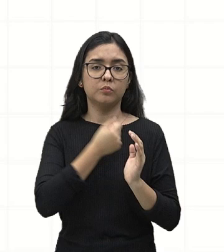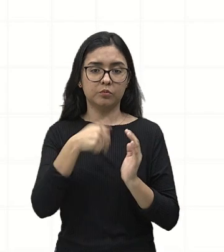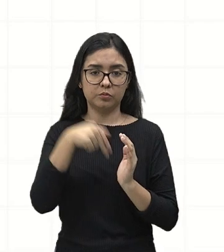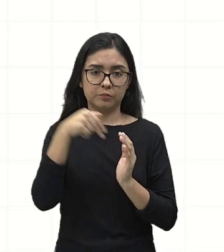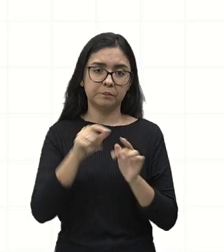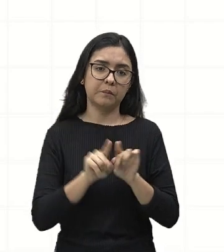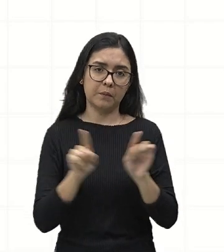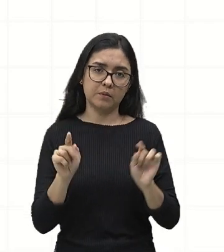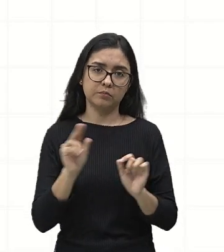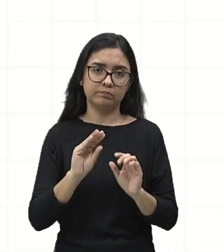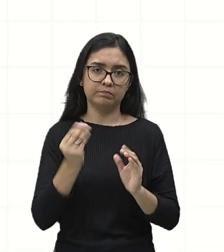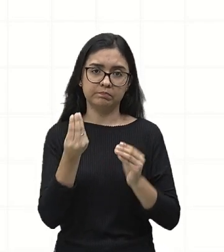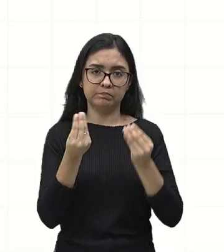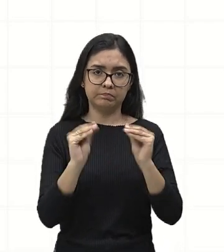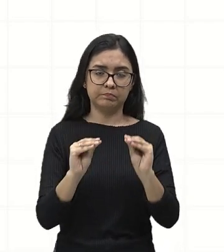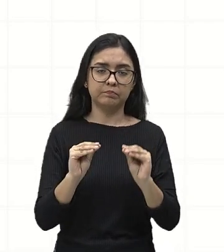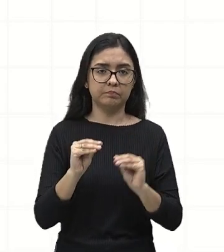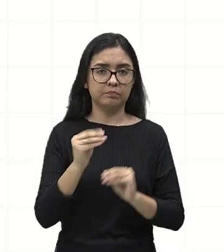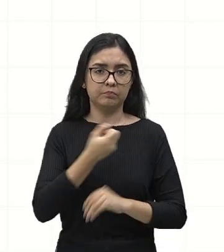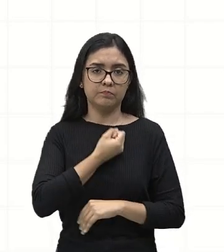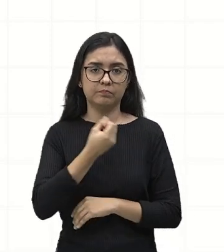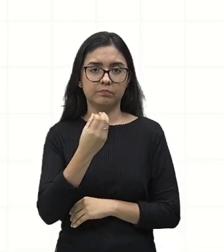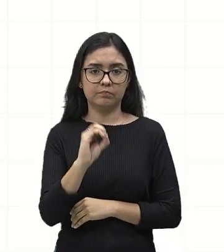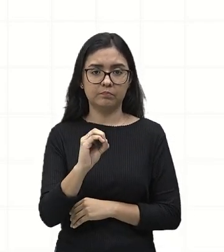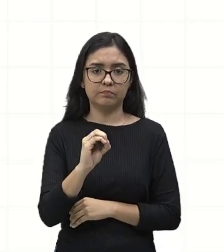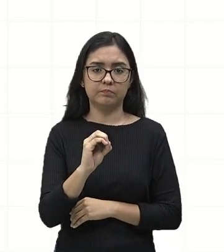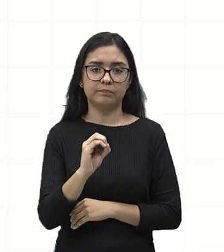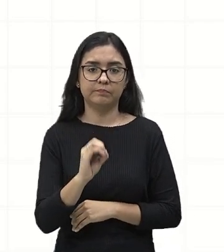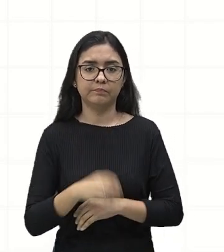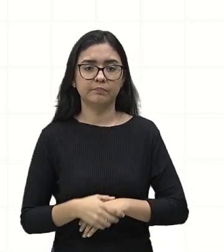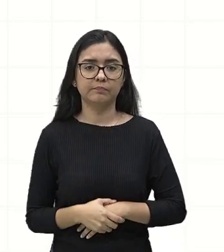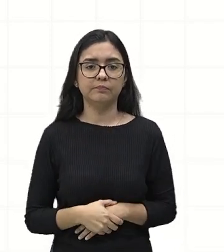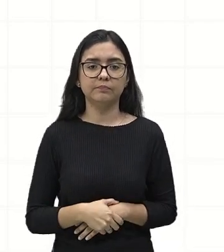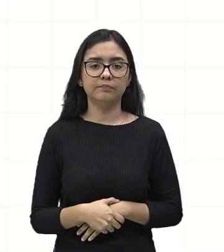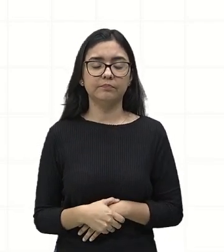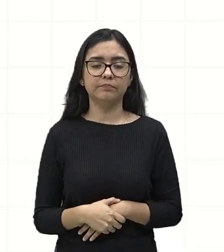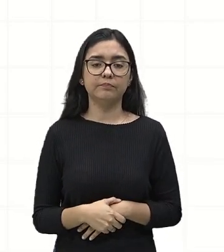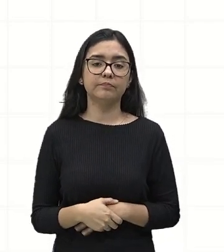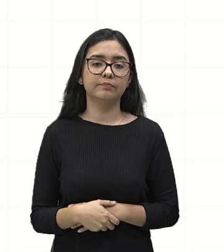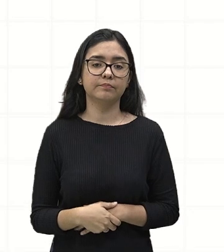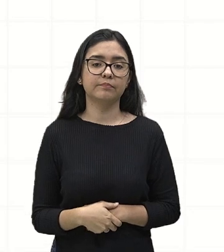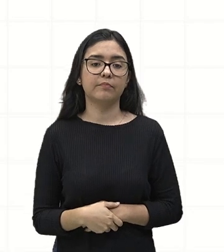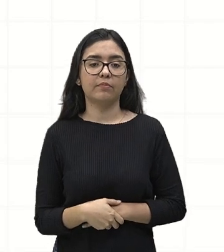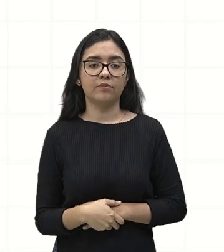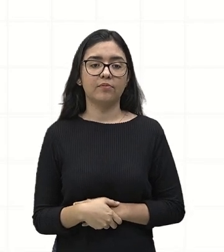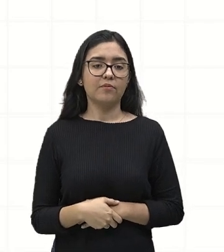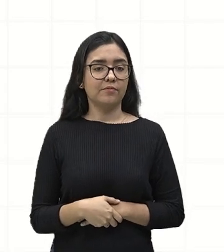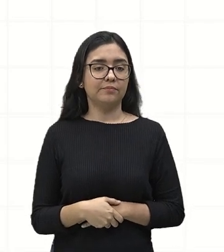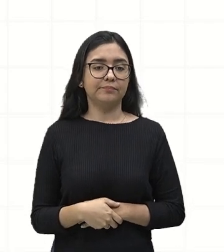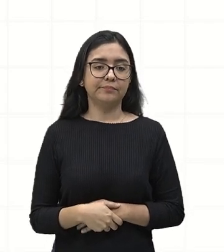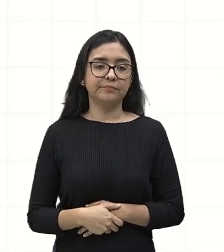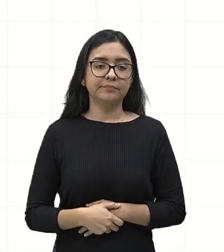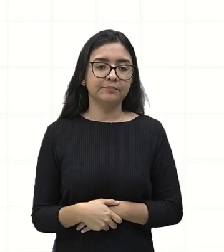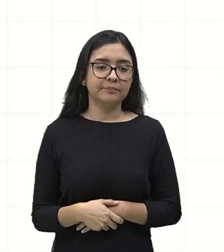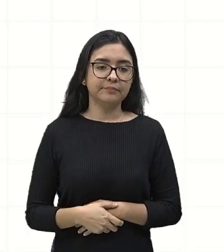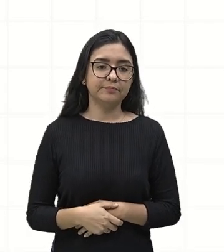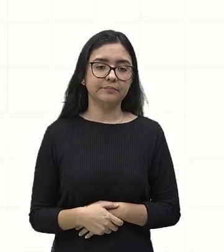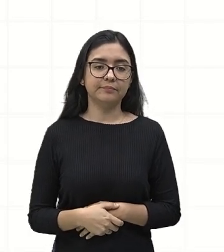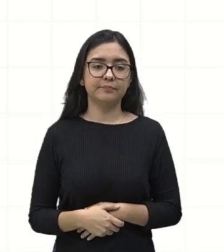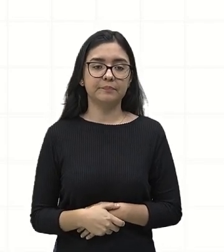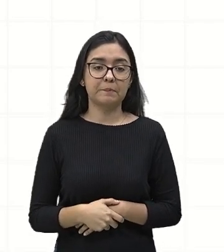o zero aqui nos números naturais, tá? Então,